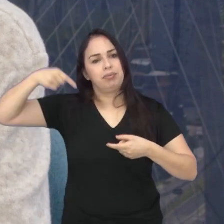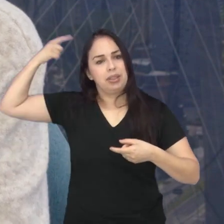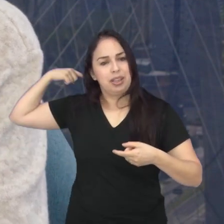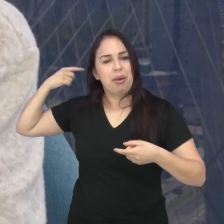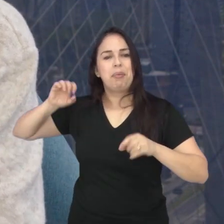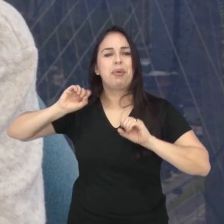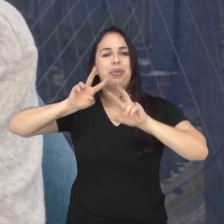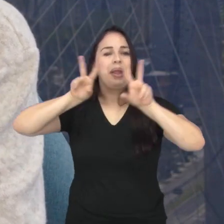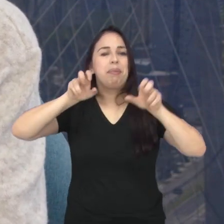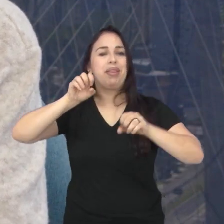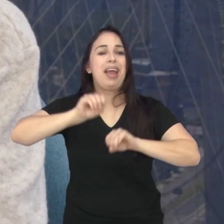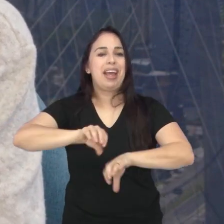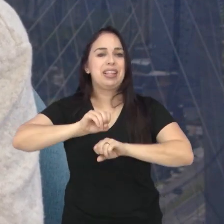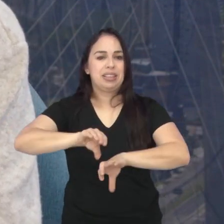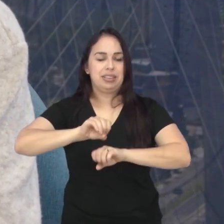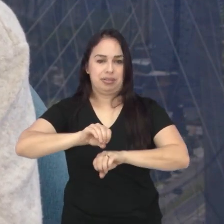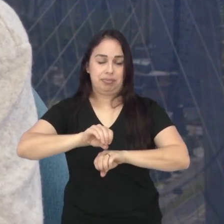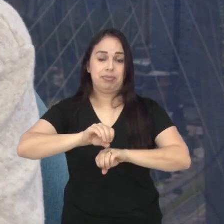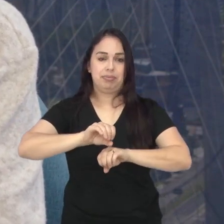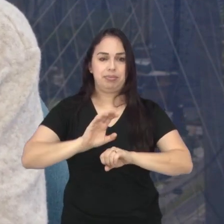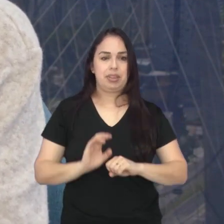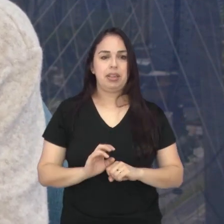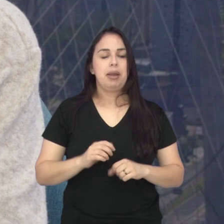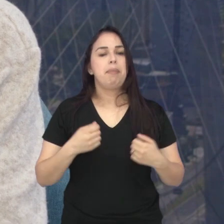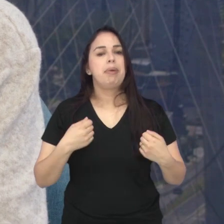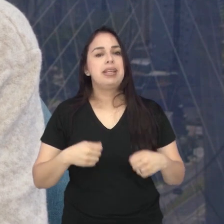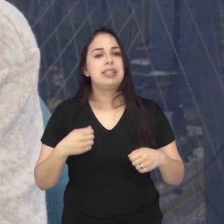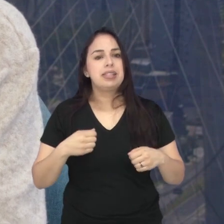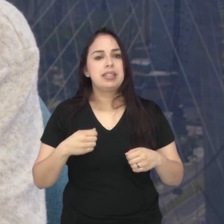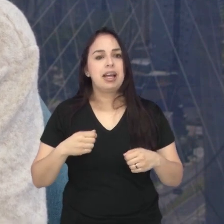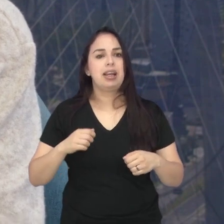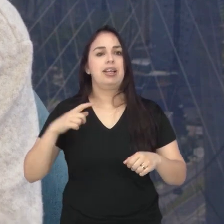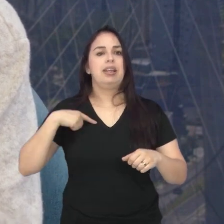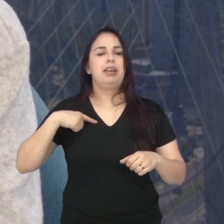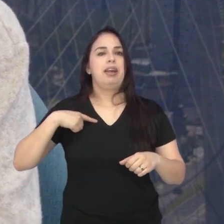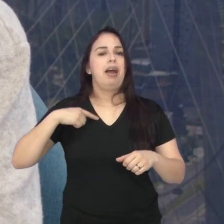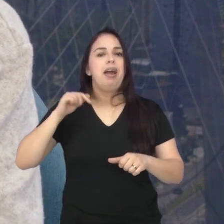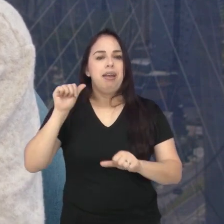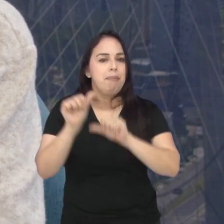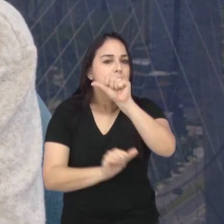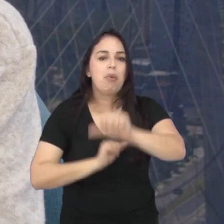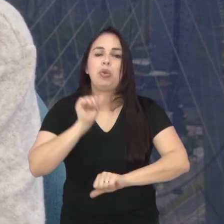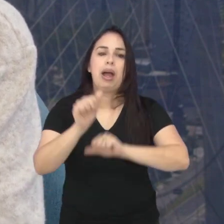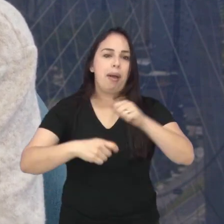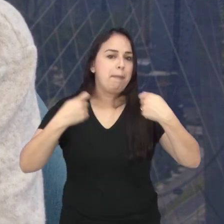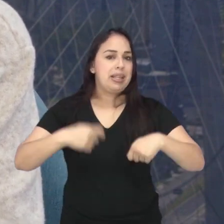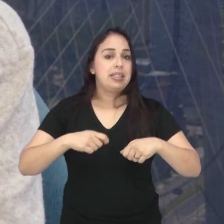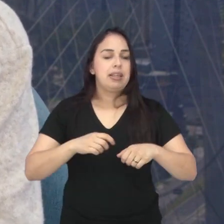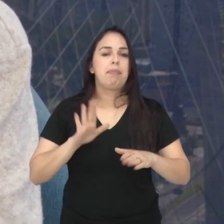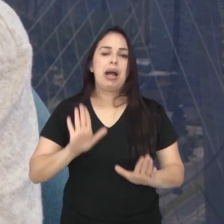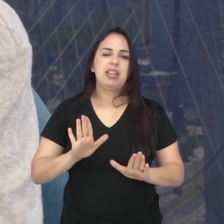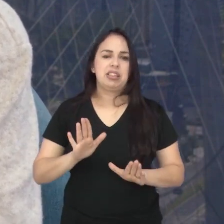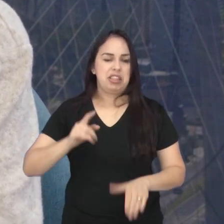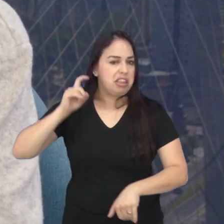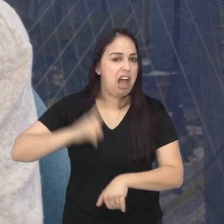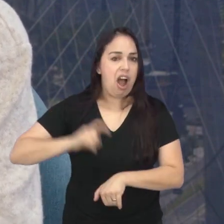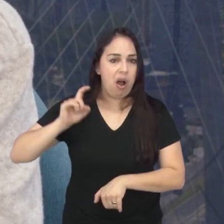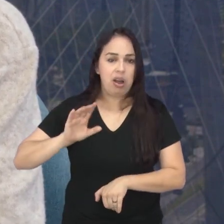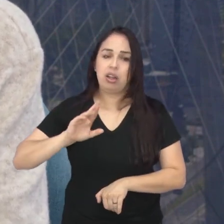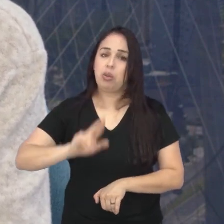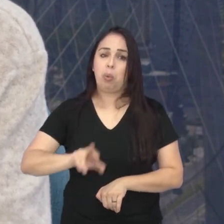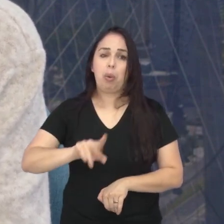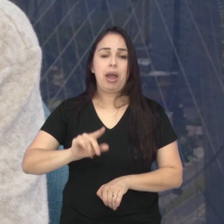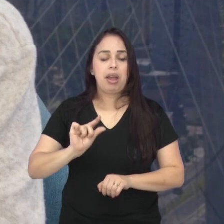falou sobre educação, né? Não tem como se fazer essa quebra do dia para a noite. Isso é uma construção, né? E